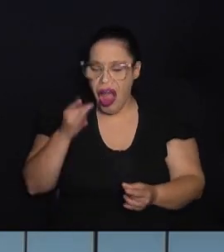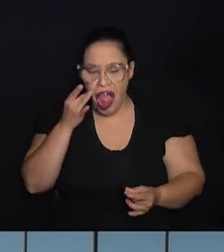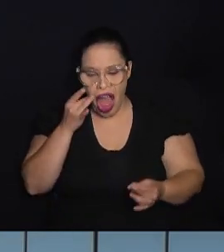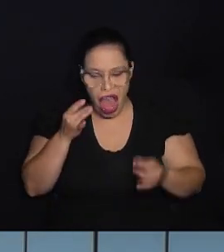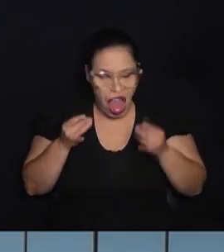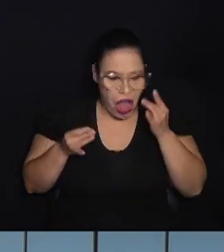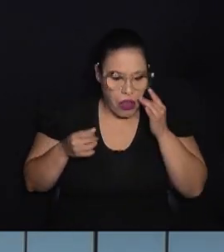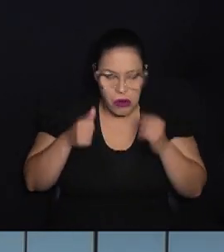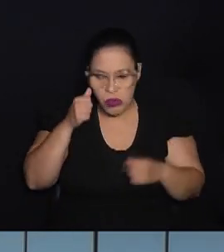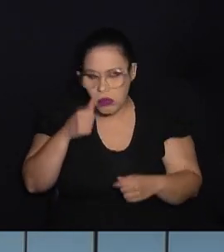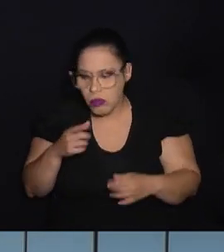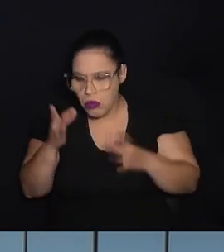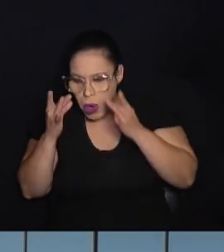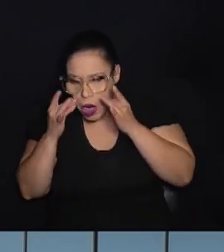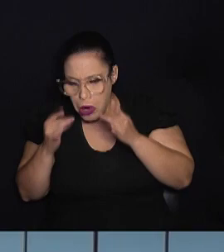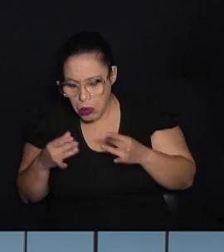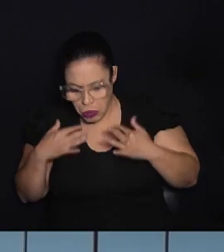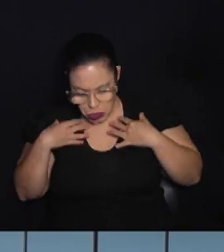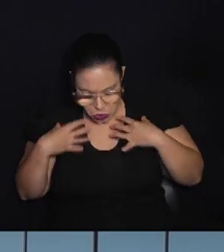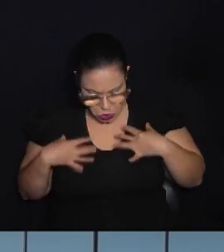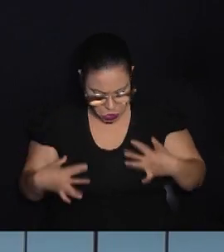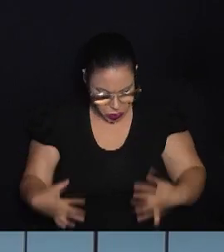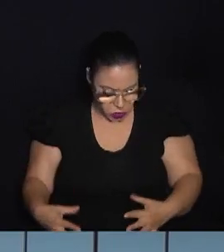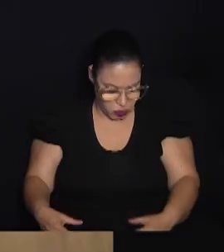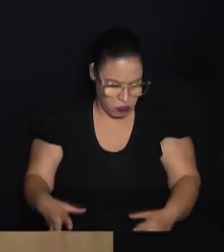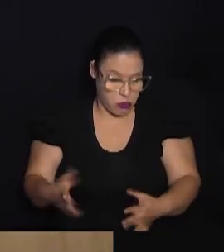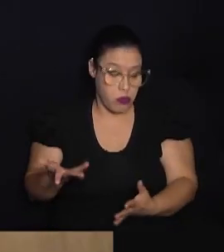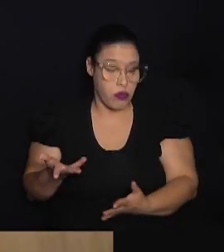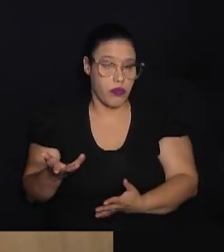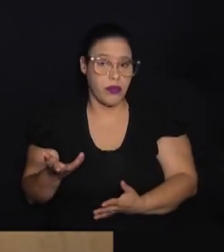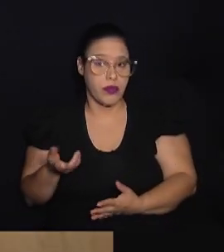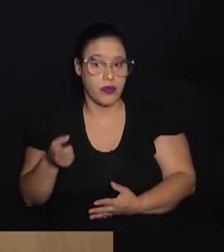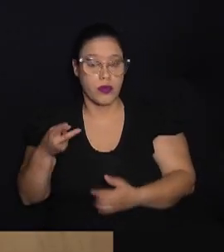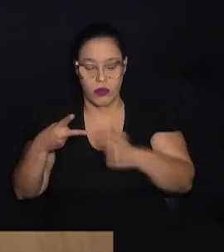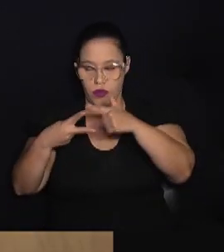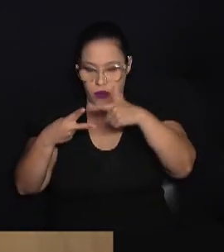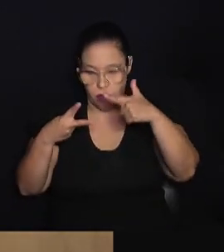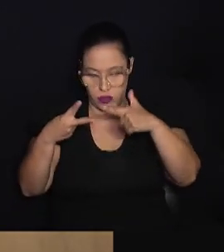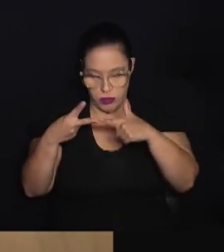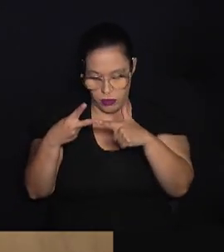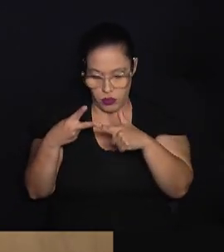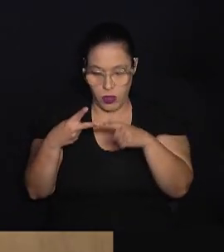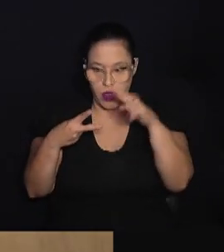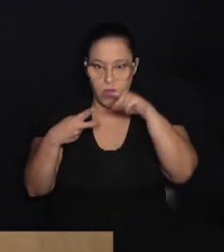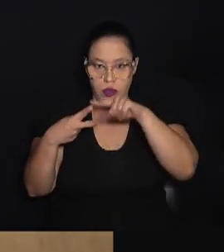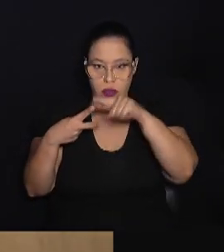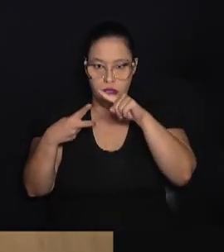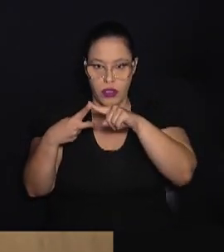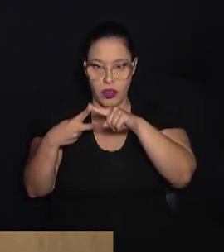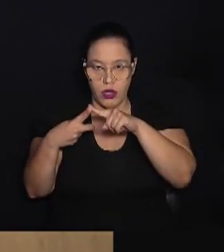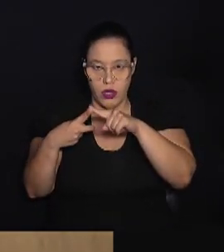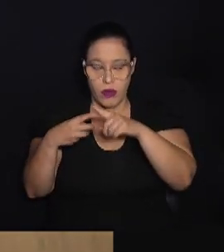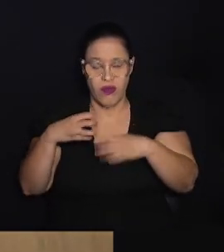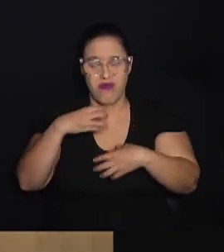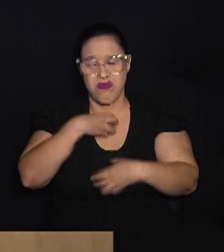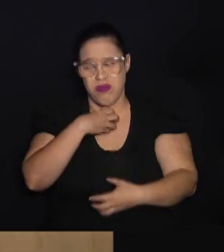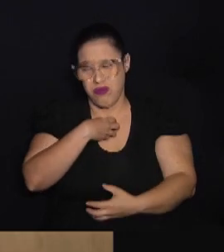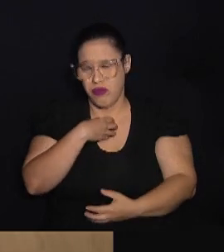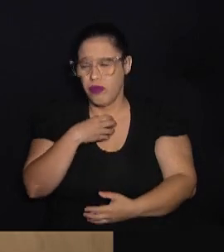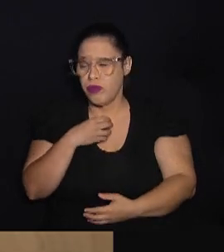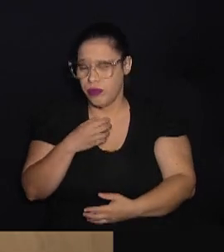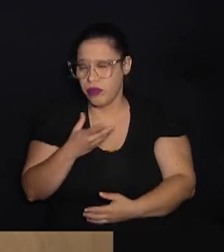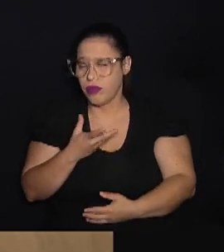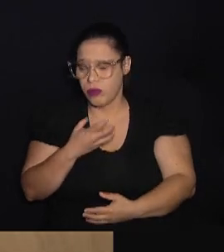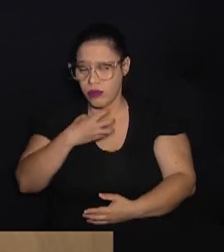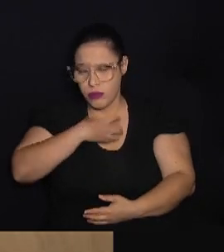que a mulher pode perceber aí no corpo? Existem duas formas. Primeiro, através dos sintomas mesmo. Quando você